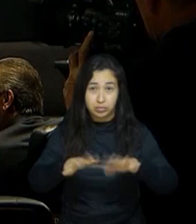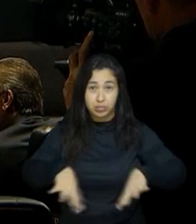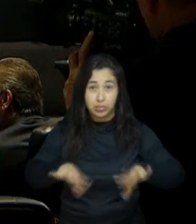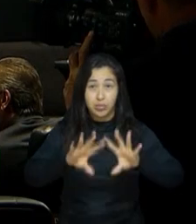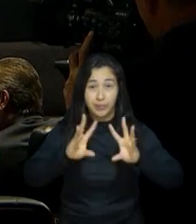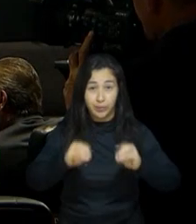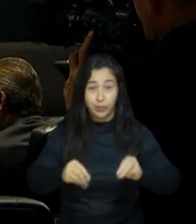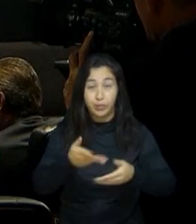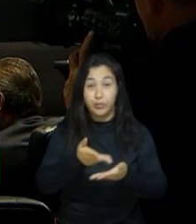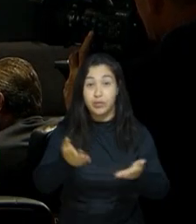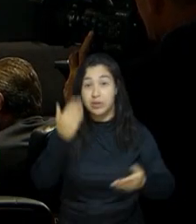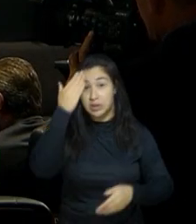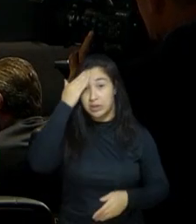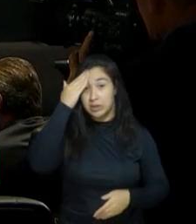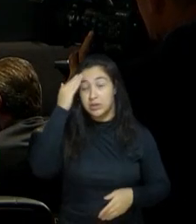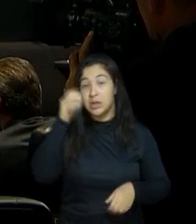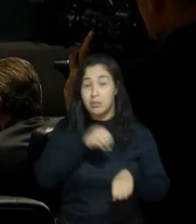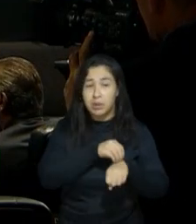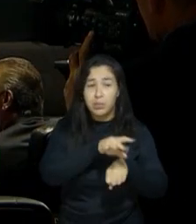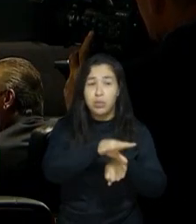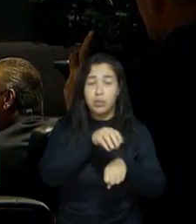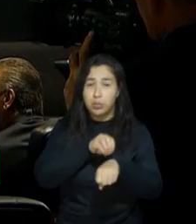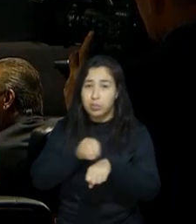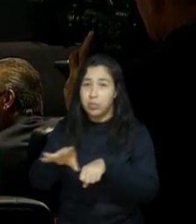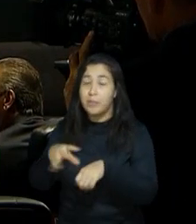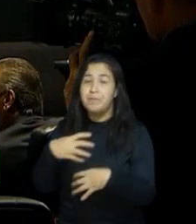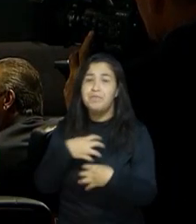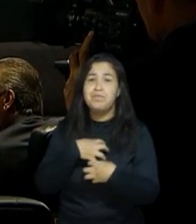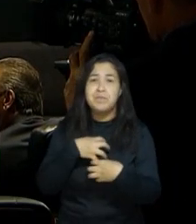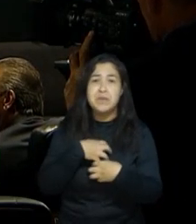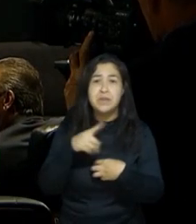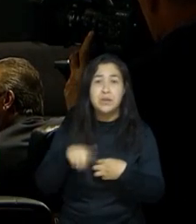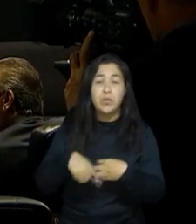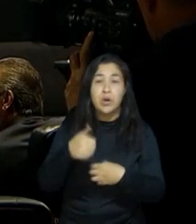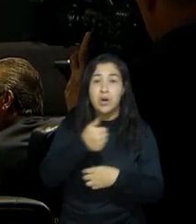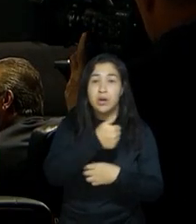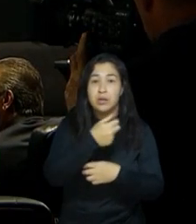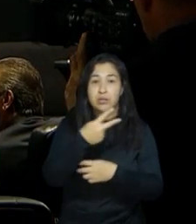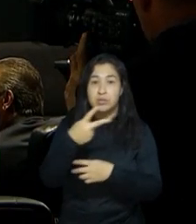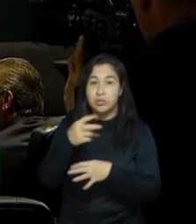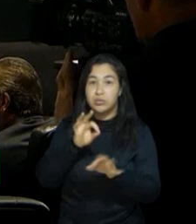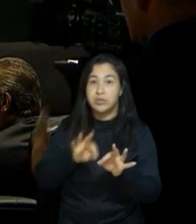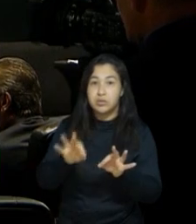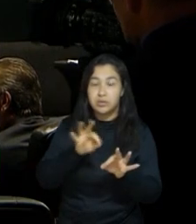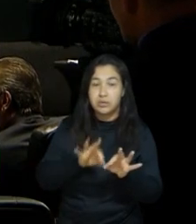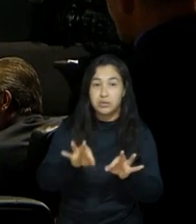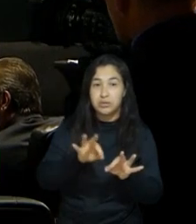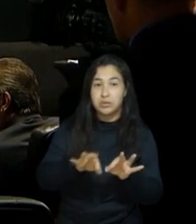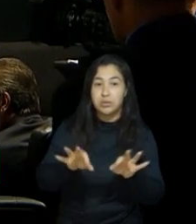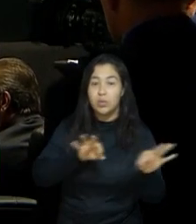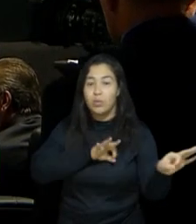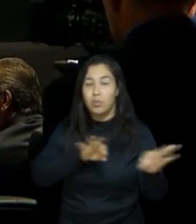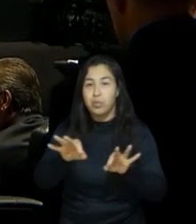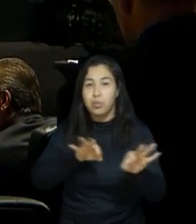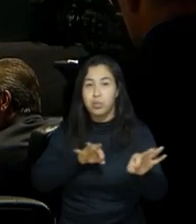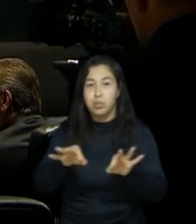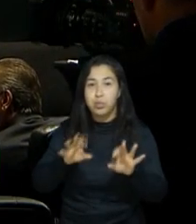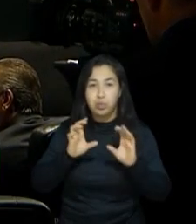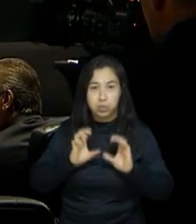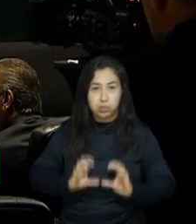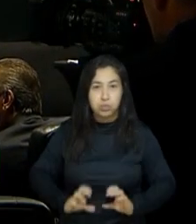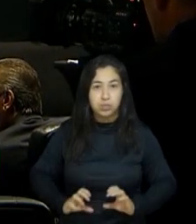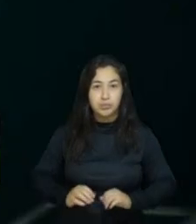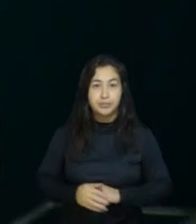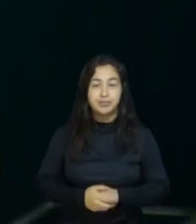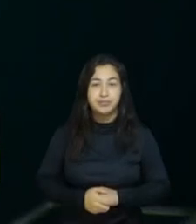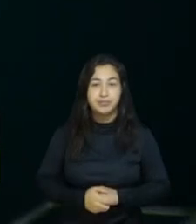para as demais entidades, eu cito, são 12 entidades civis organizadas que fazem parte. A